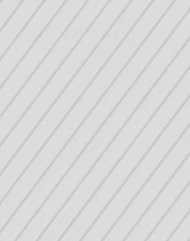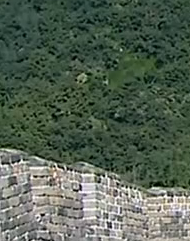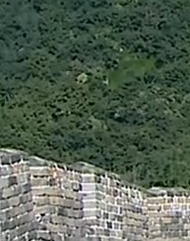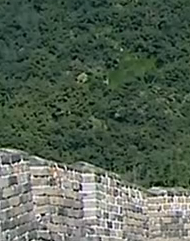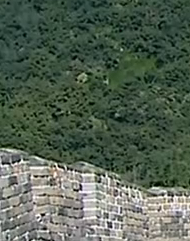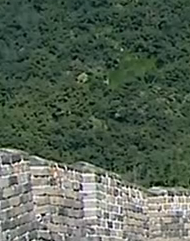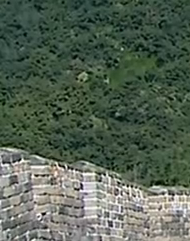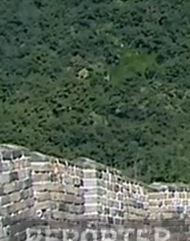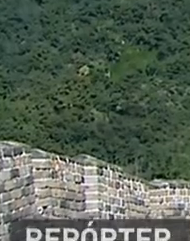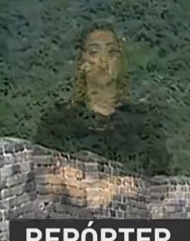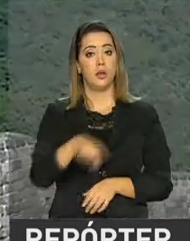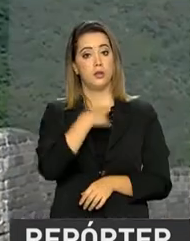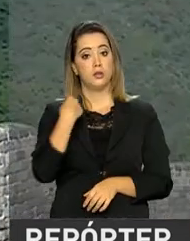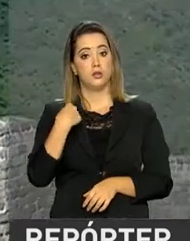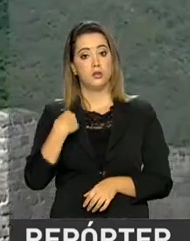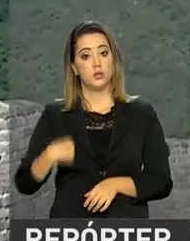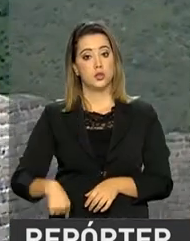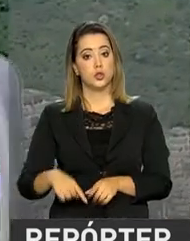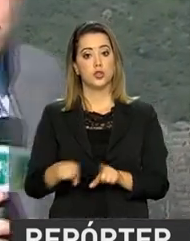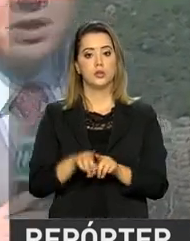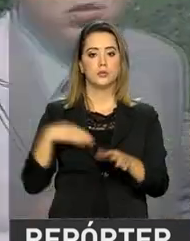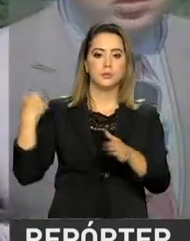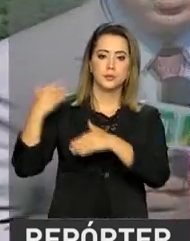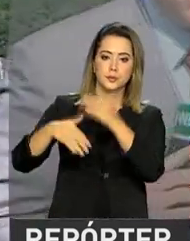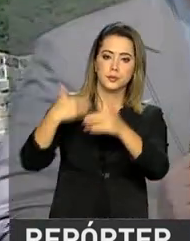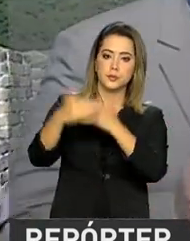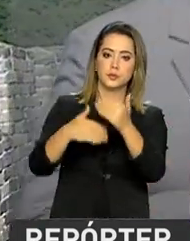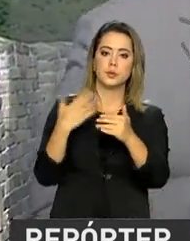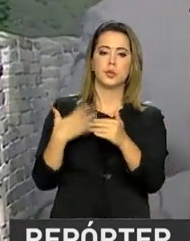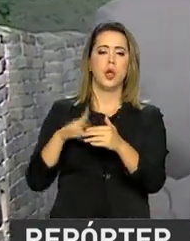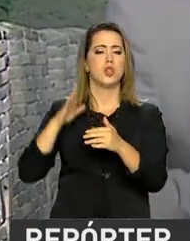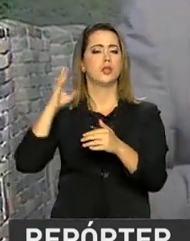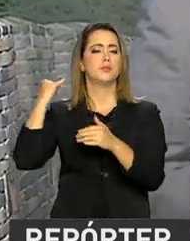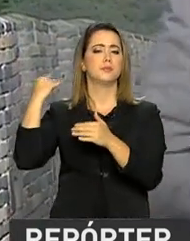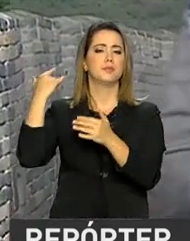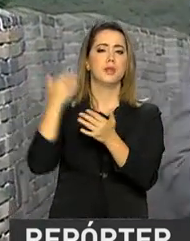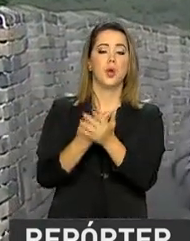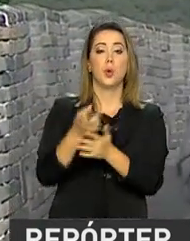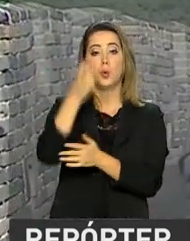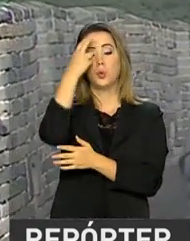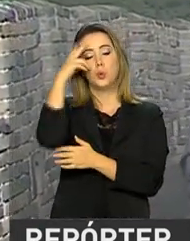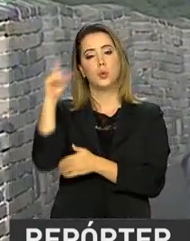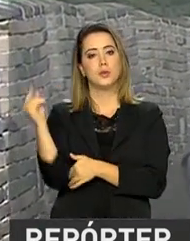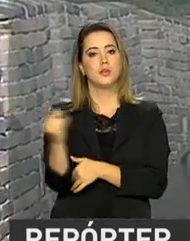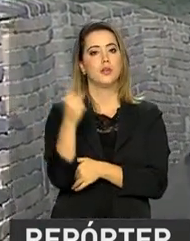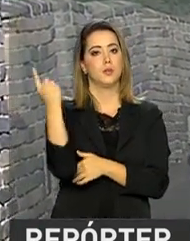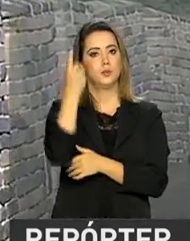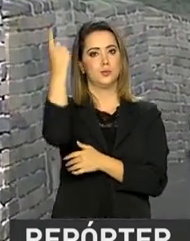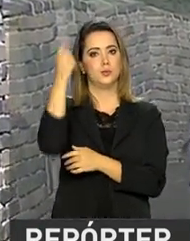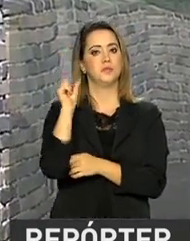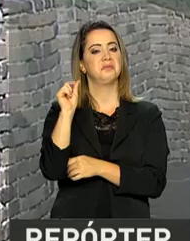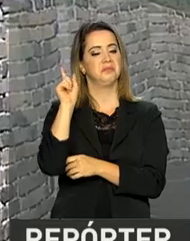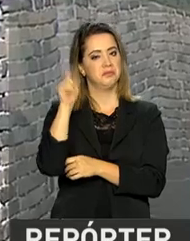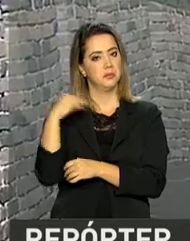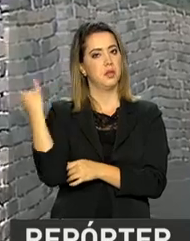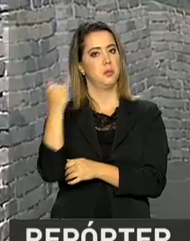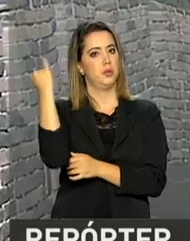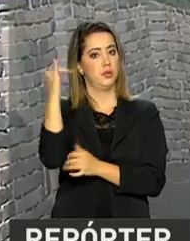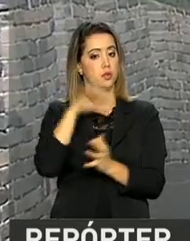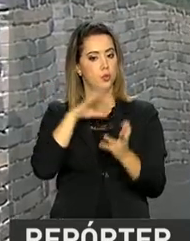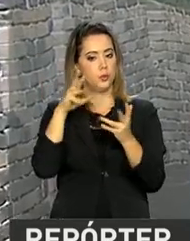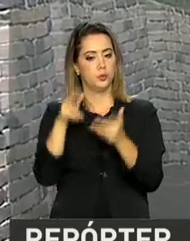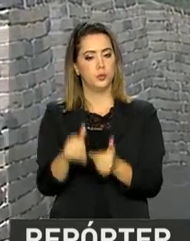a china de tradições milenares e uma cultura única se consolidou nas últimas décadas como uma potência